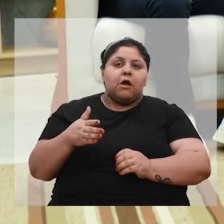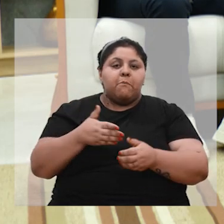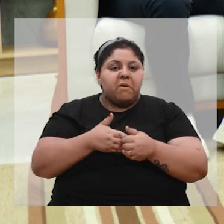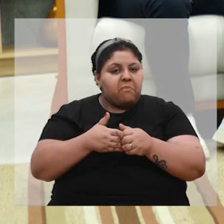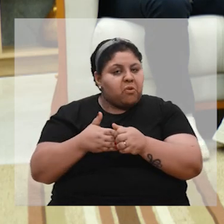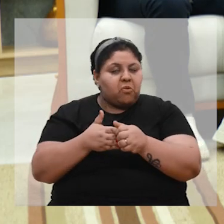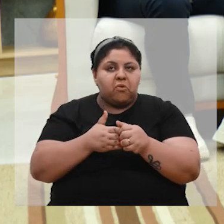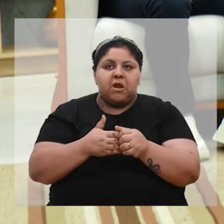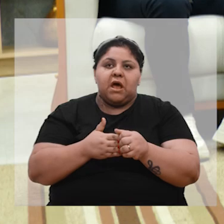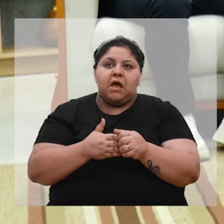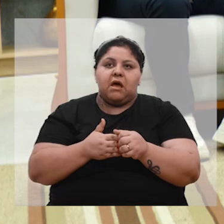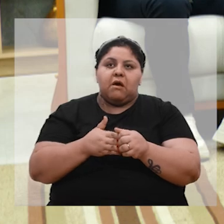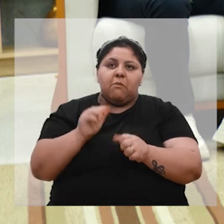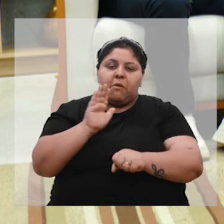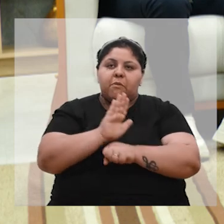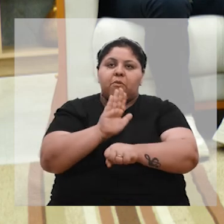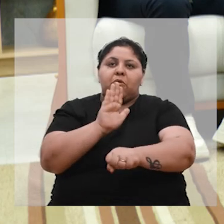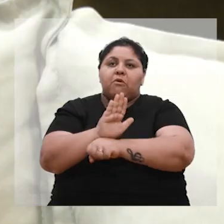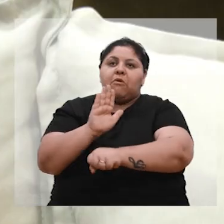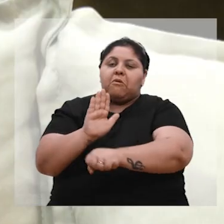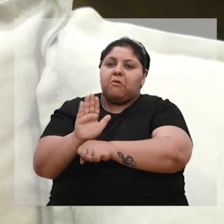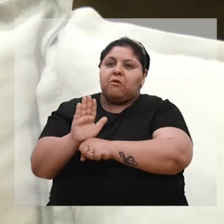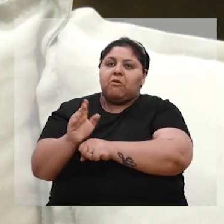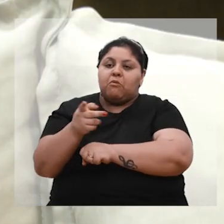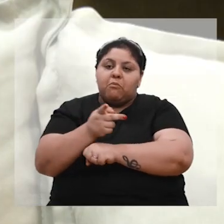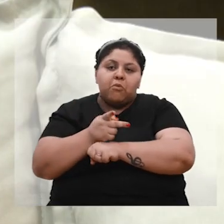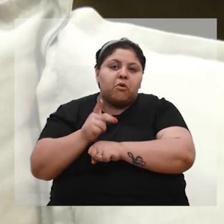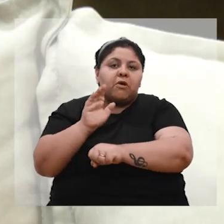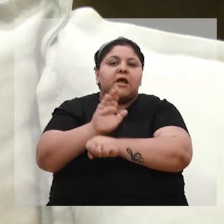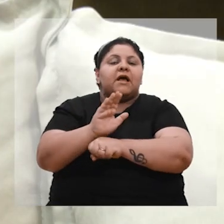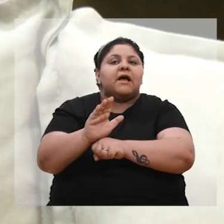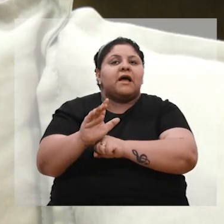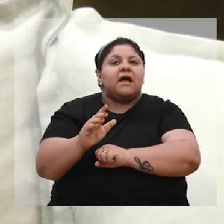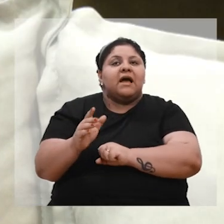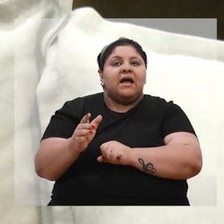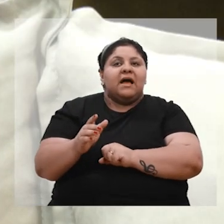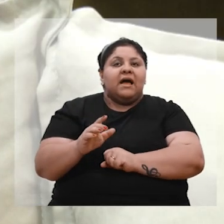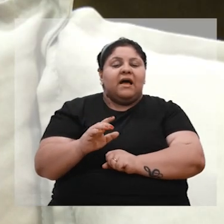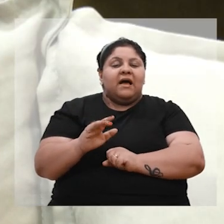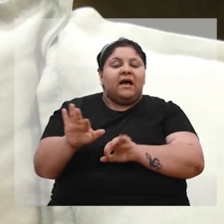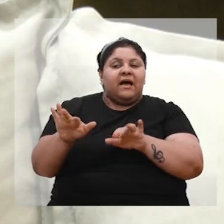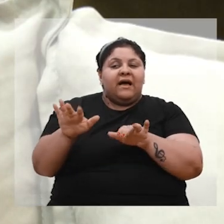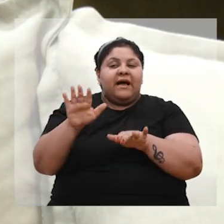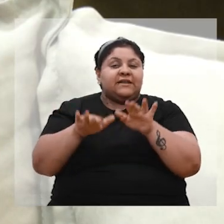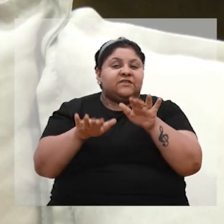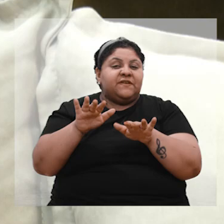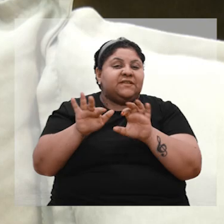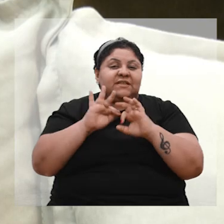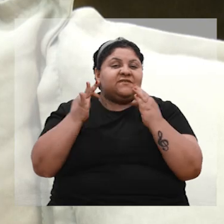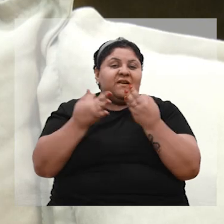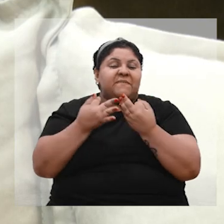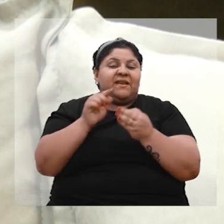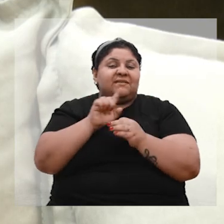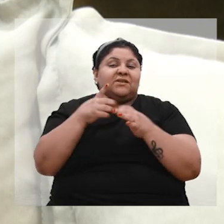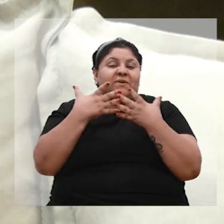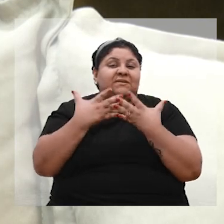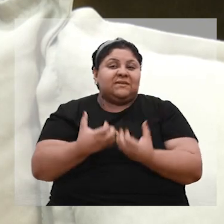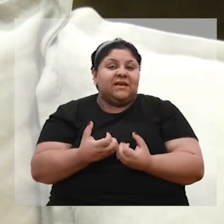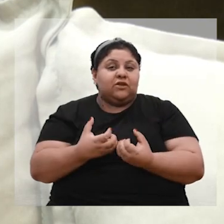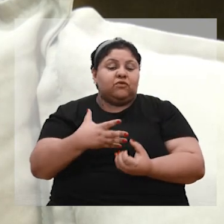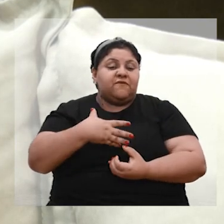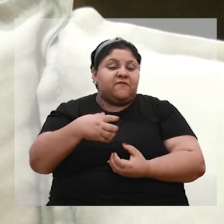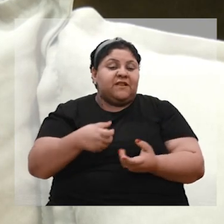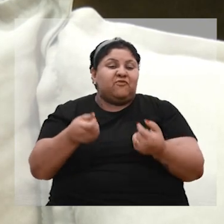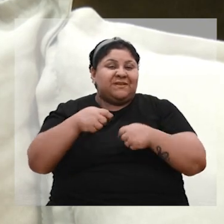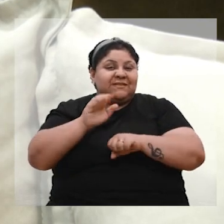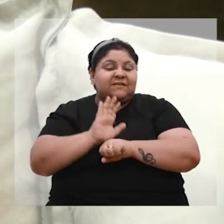para orientar, para buscar um auxílio, que às vezes as famílias têm uma resistência, né? Porque muitas famílias